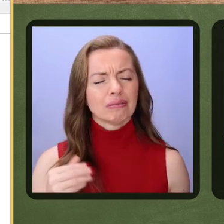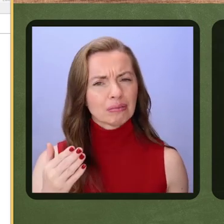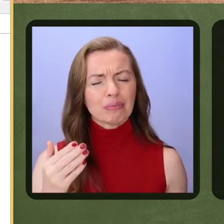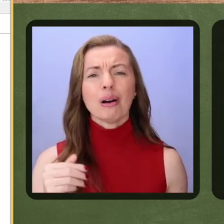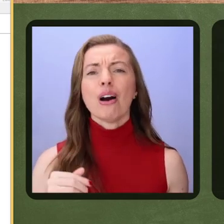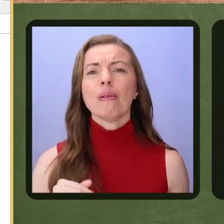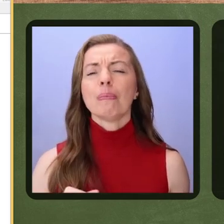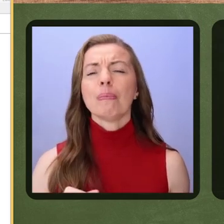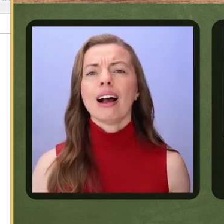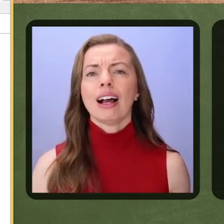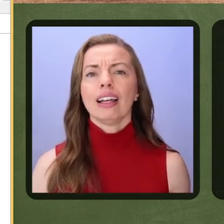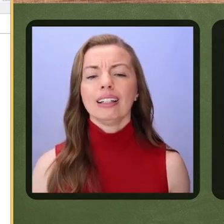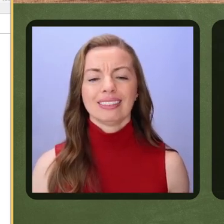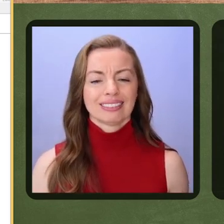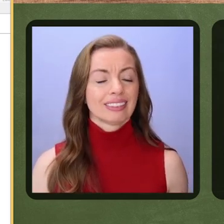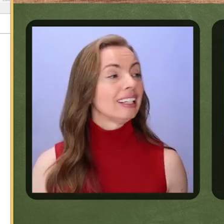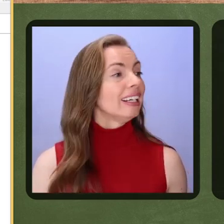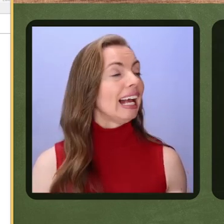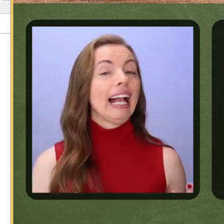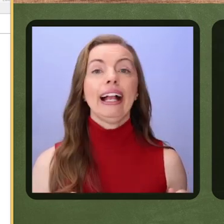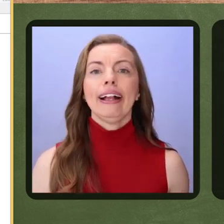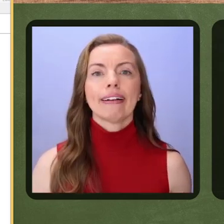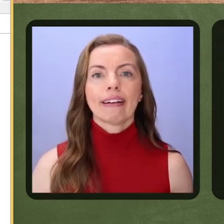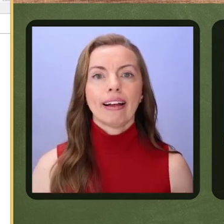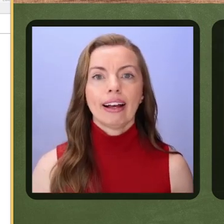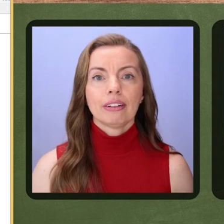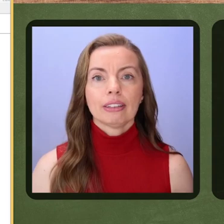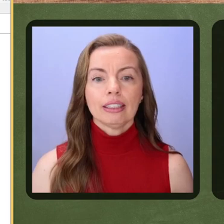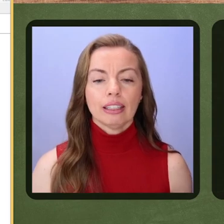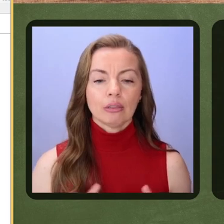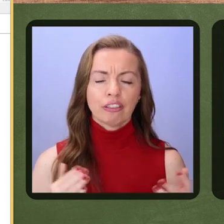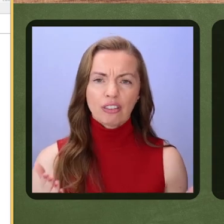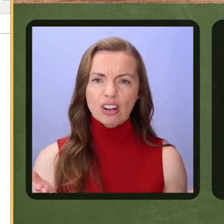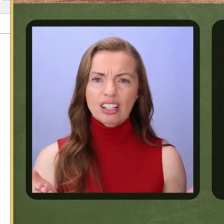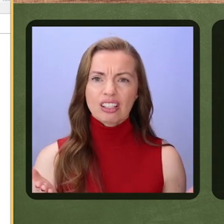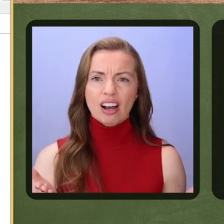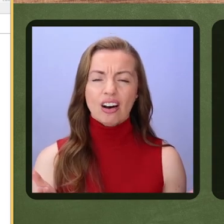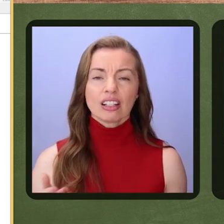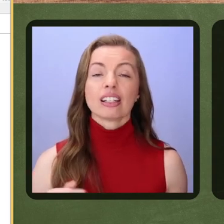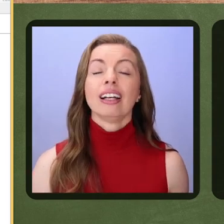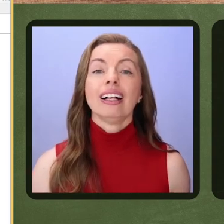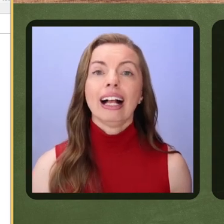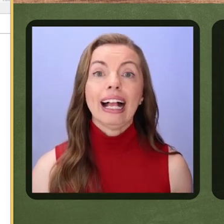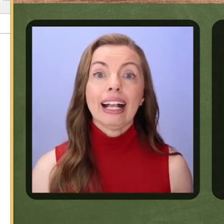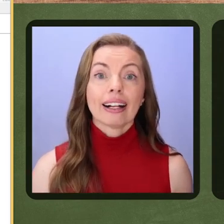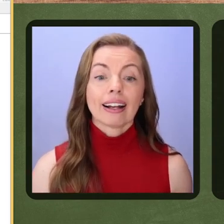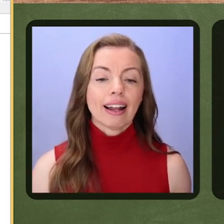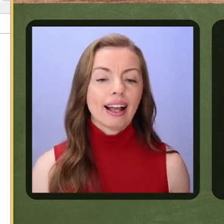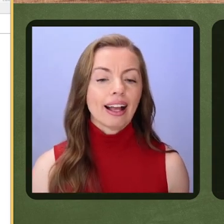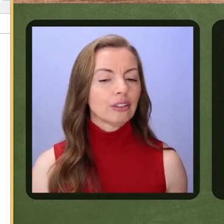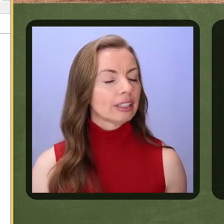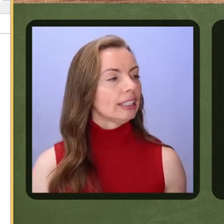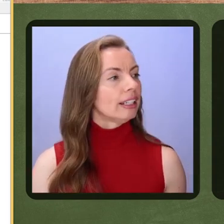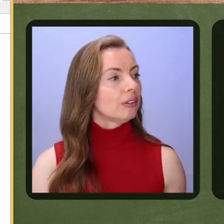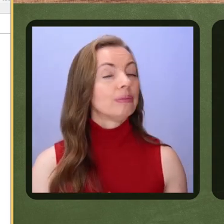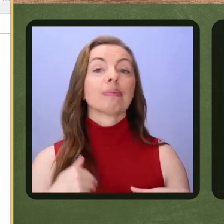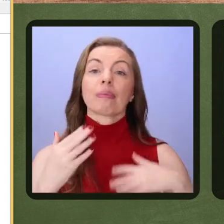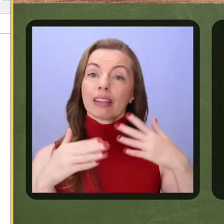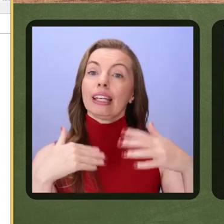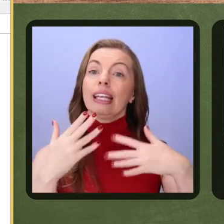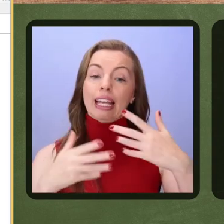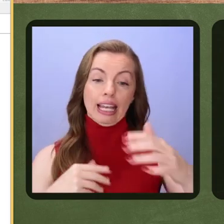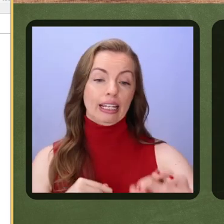pai, pô pai. É claro que não, of course not, é claro que